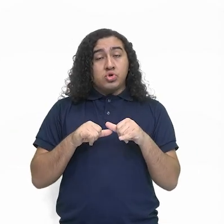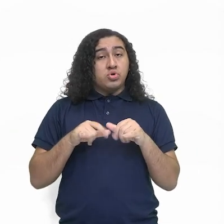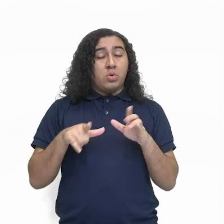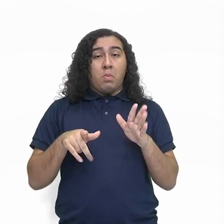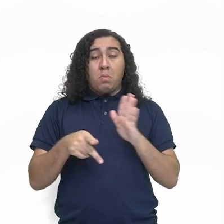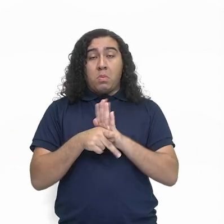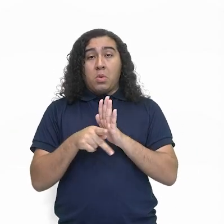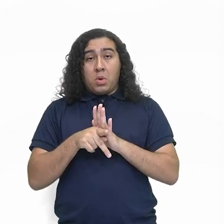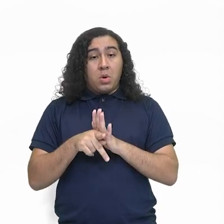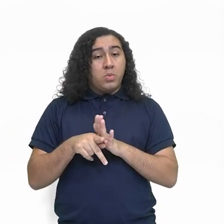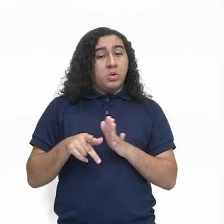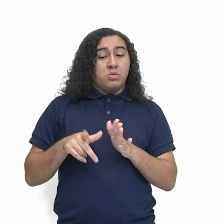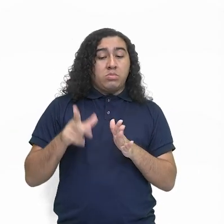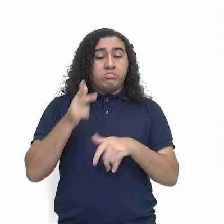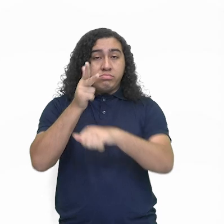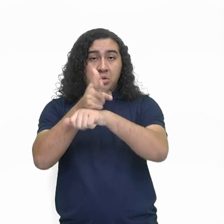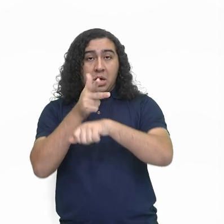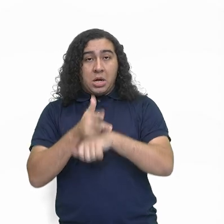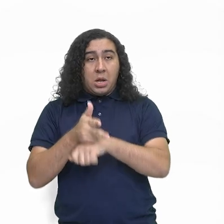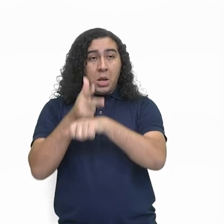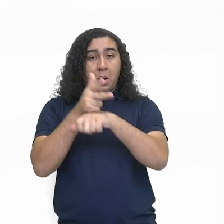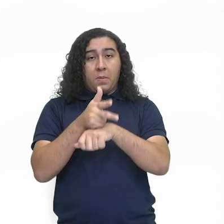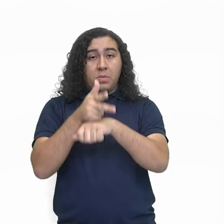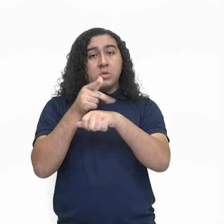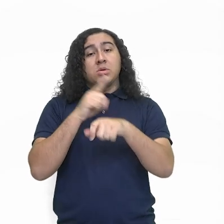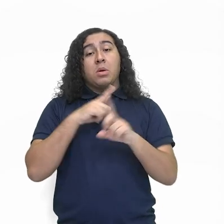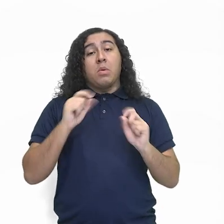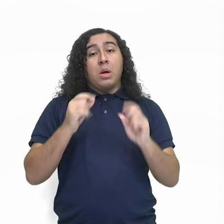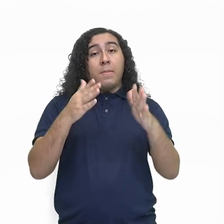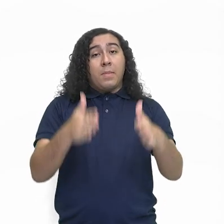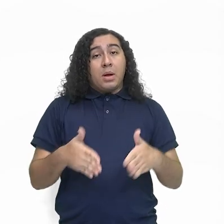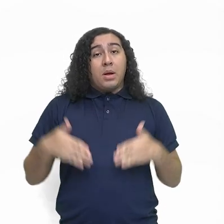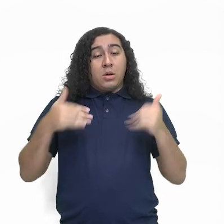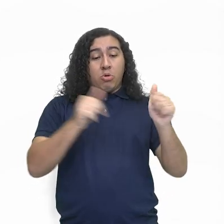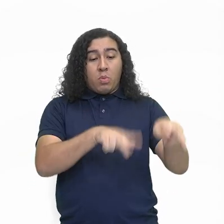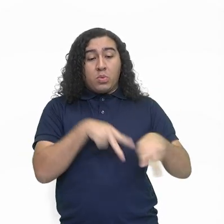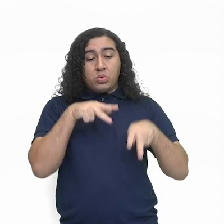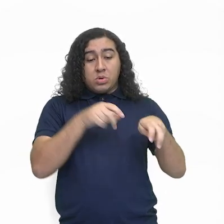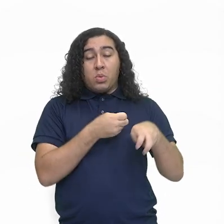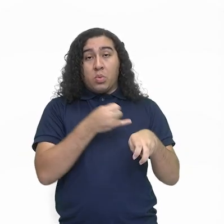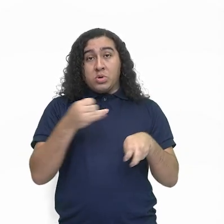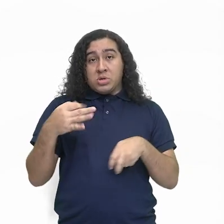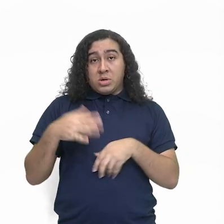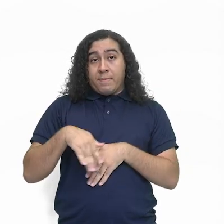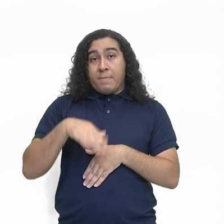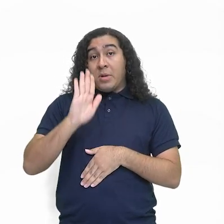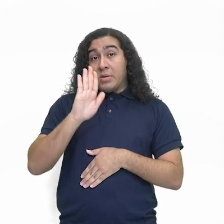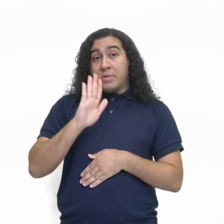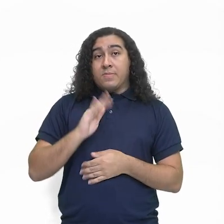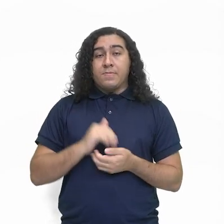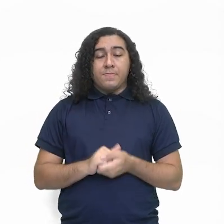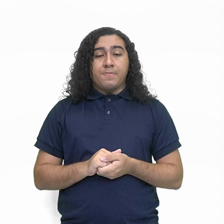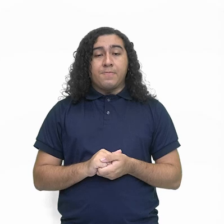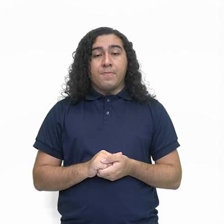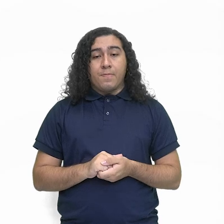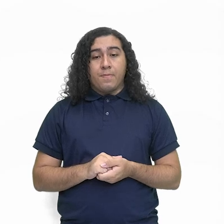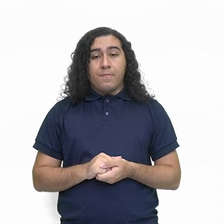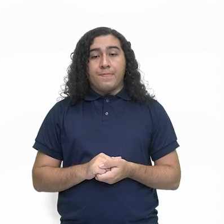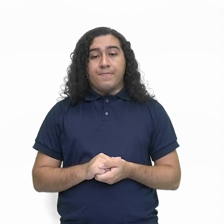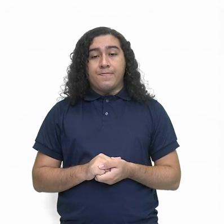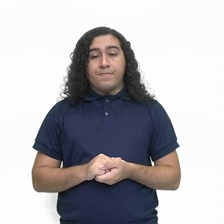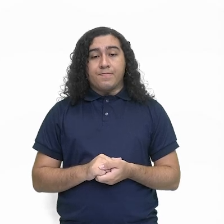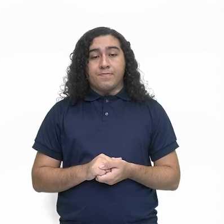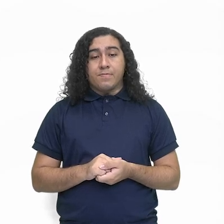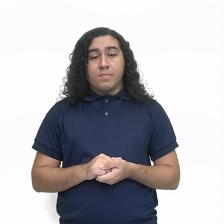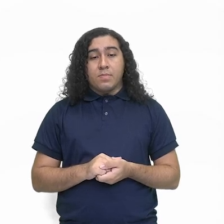muito modernizado para elevar a produtividade, para produzir mais. Então a lógica, o que há